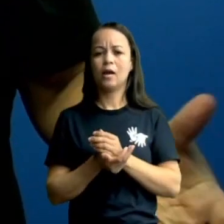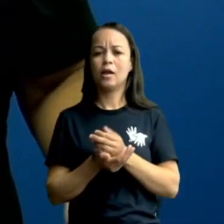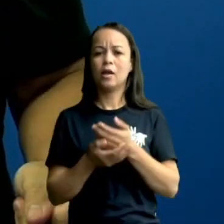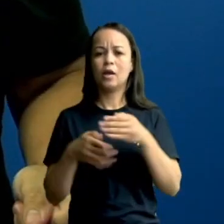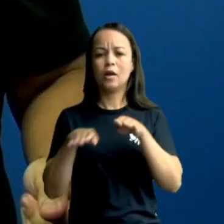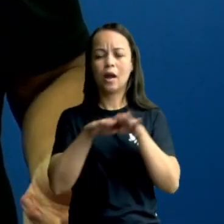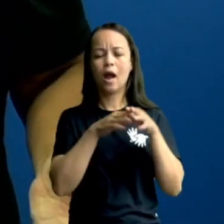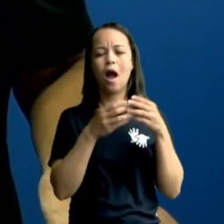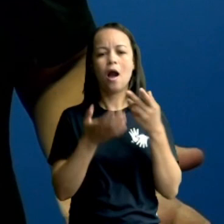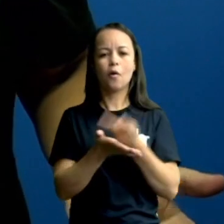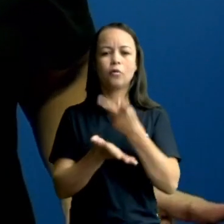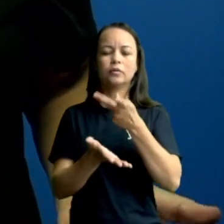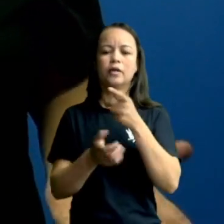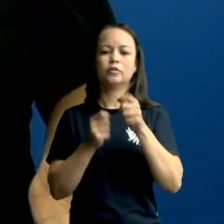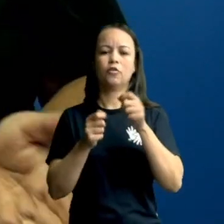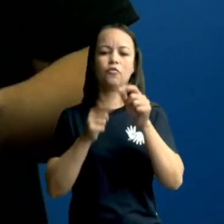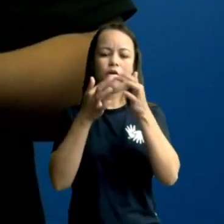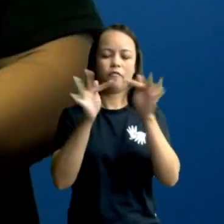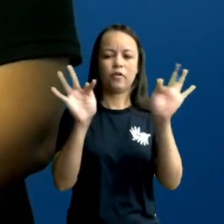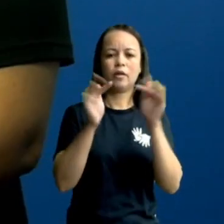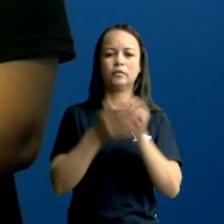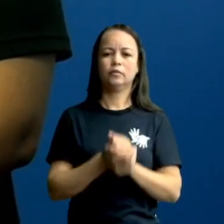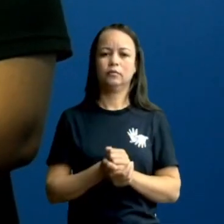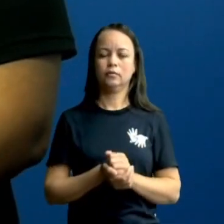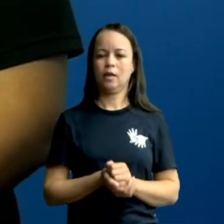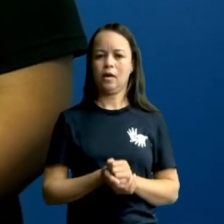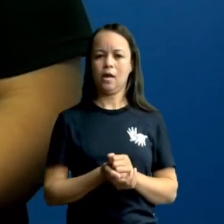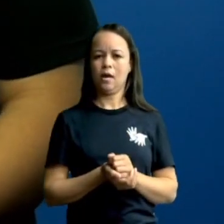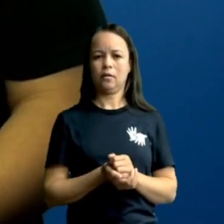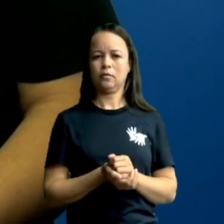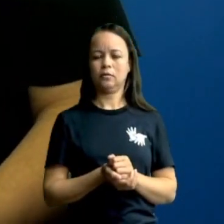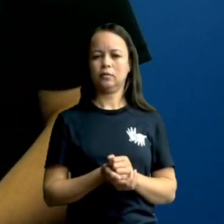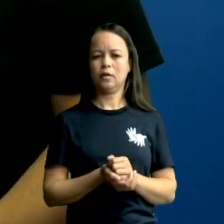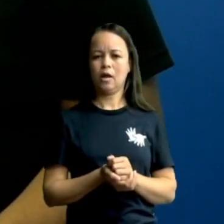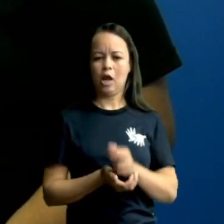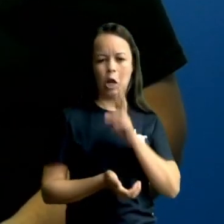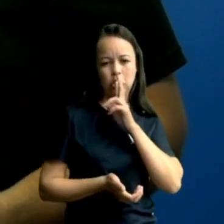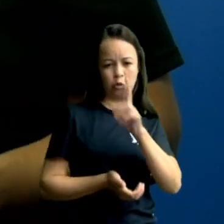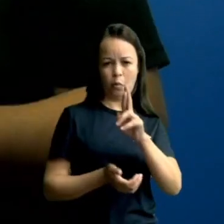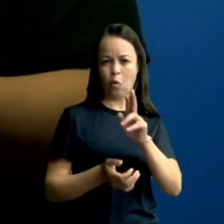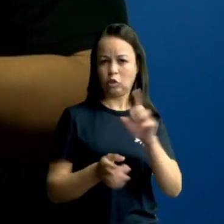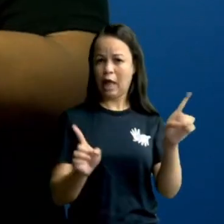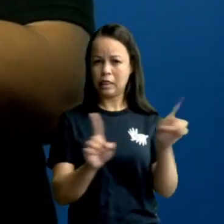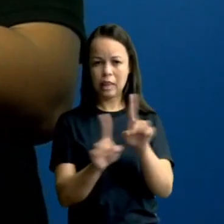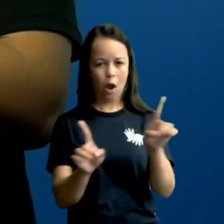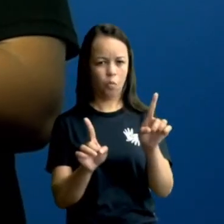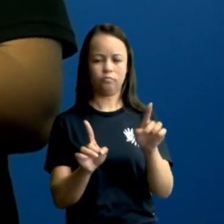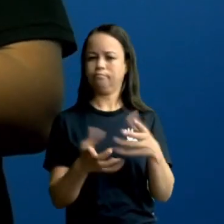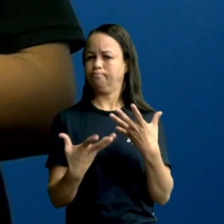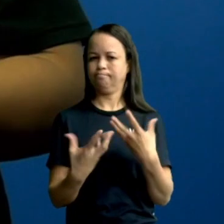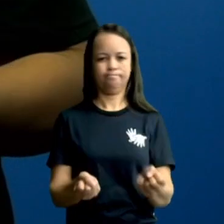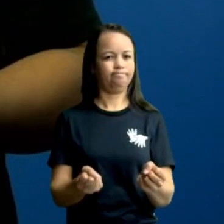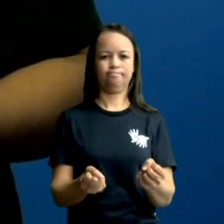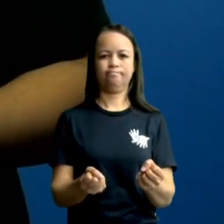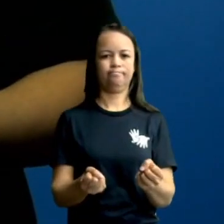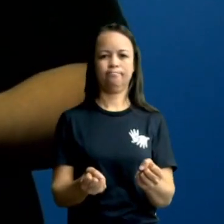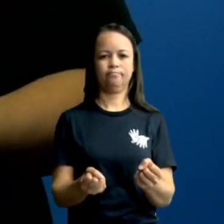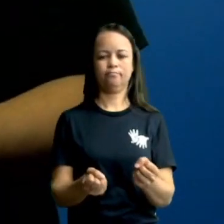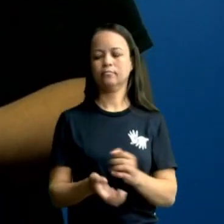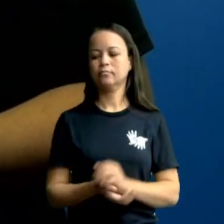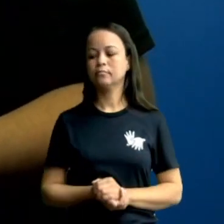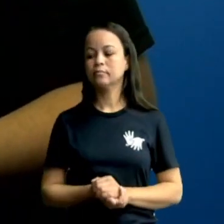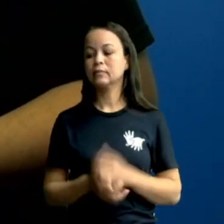falasse para vocês a frase: não aceito um não como resposta. O advérbio não